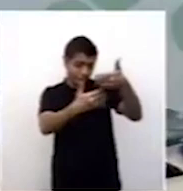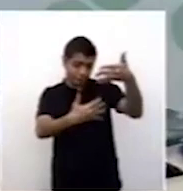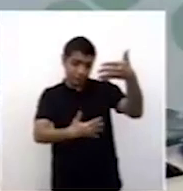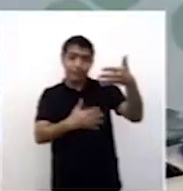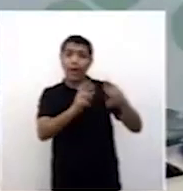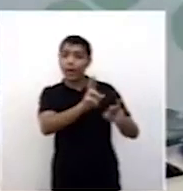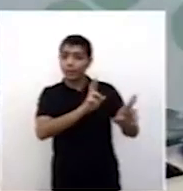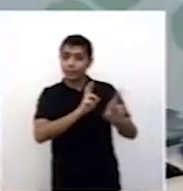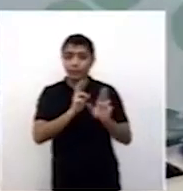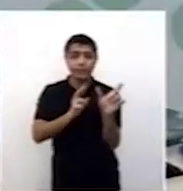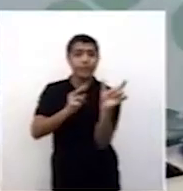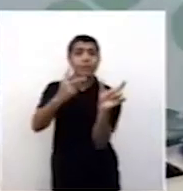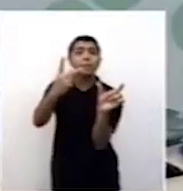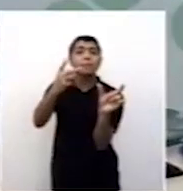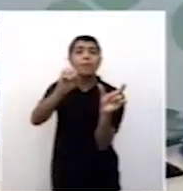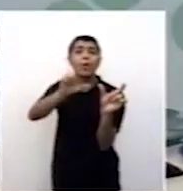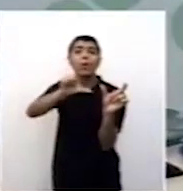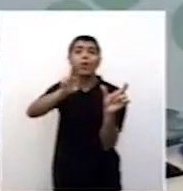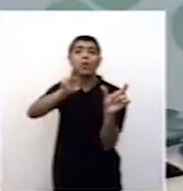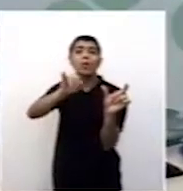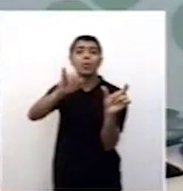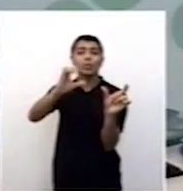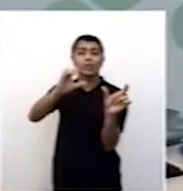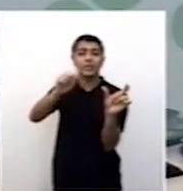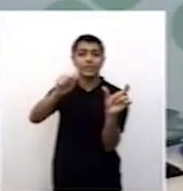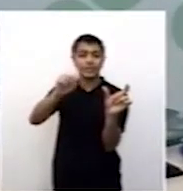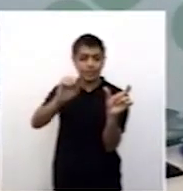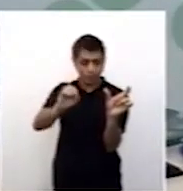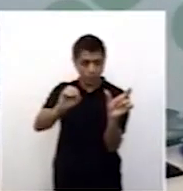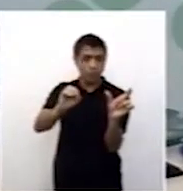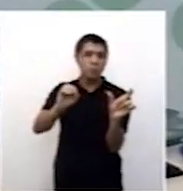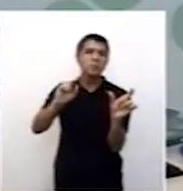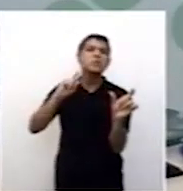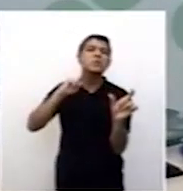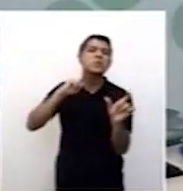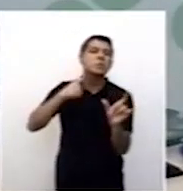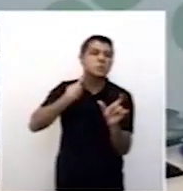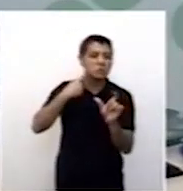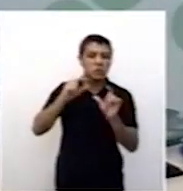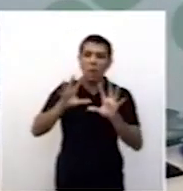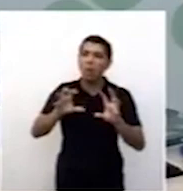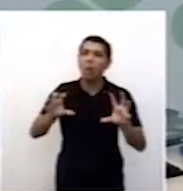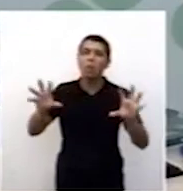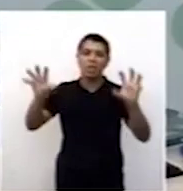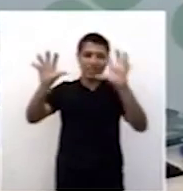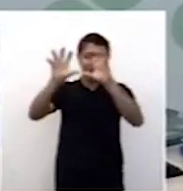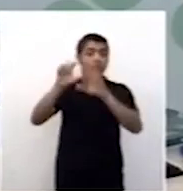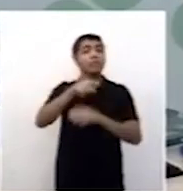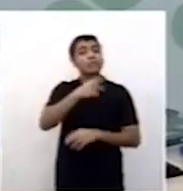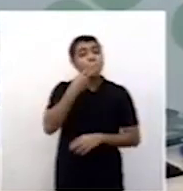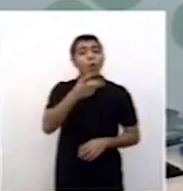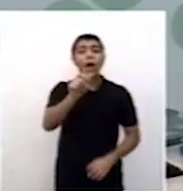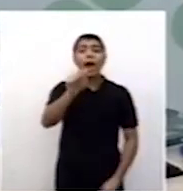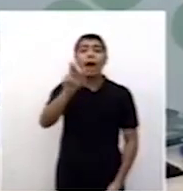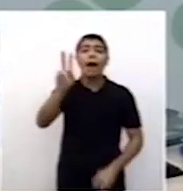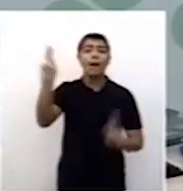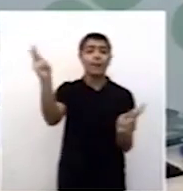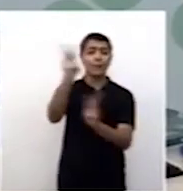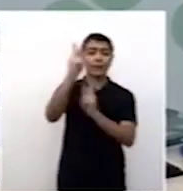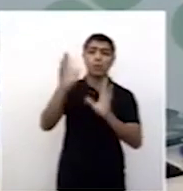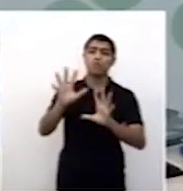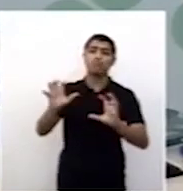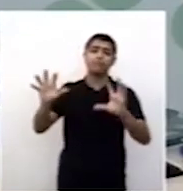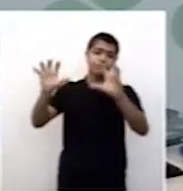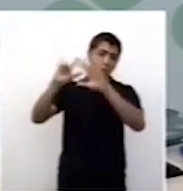Augusto César disse que a primeira imagem se refere à poluição do ar, a segunda imagem, poluição das águas, e a